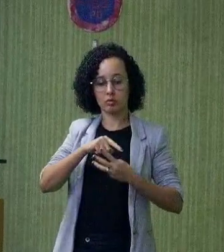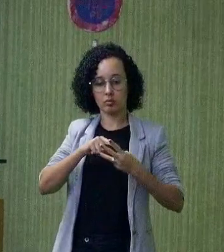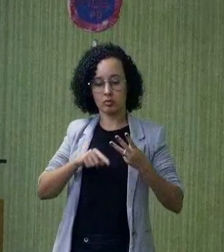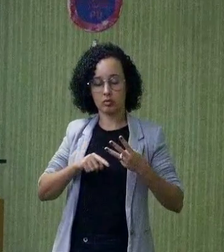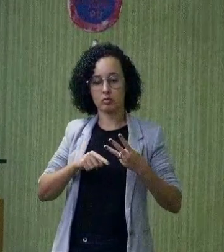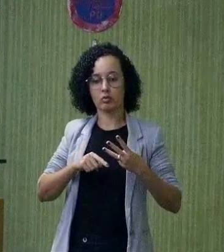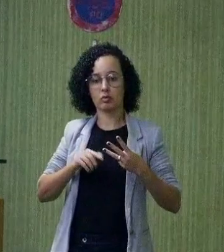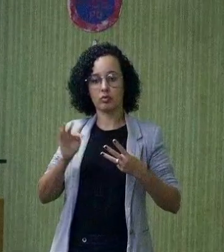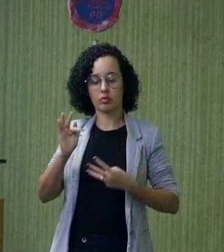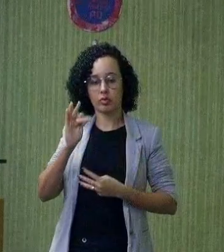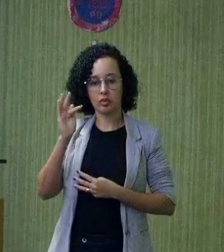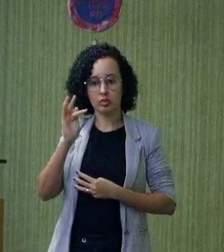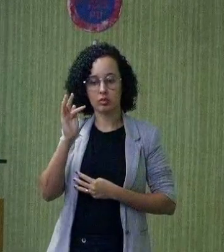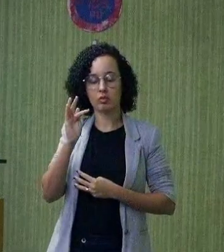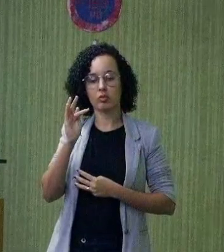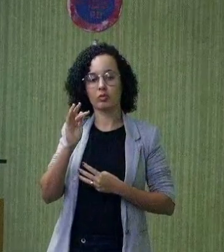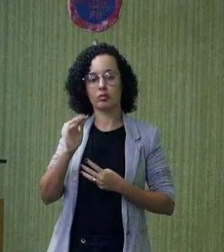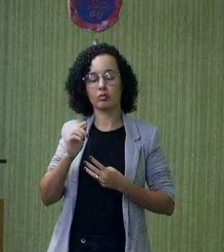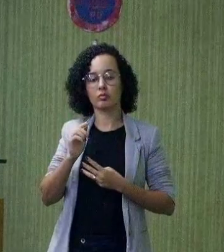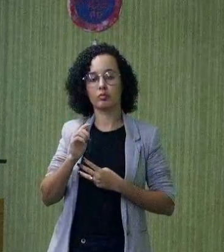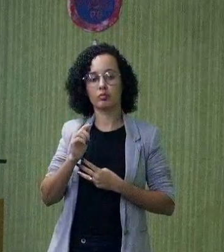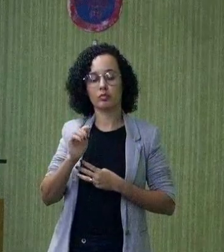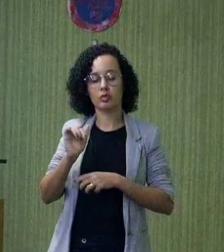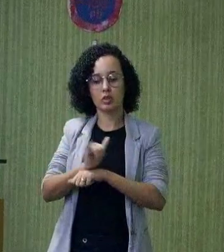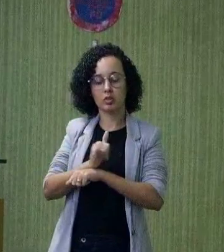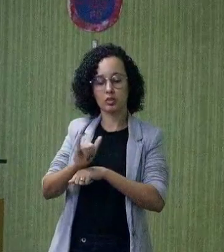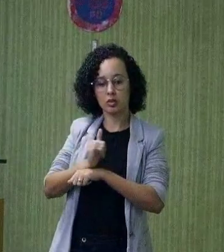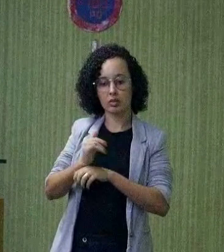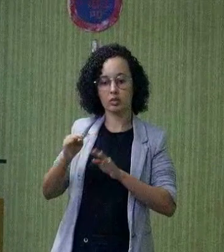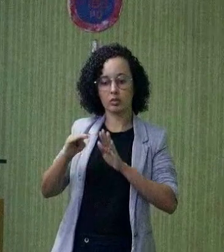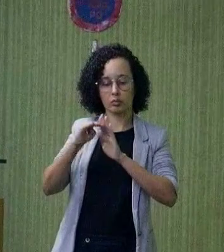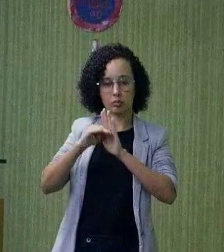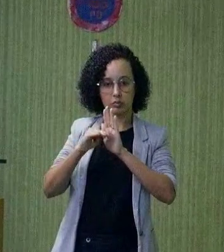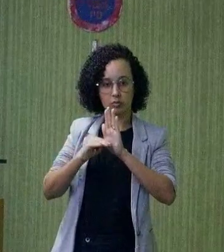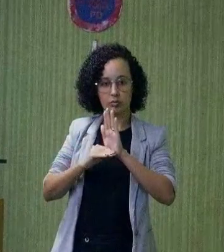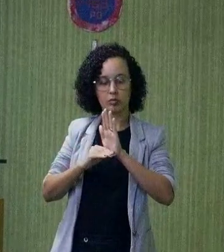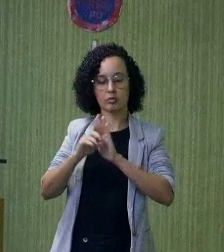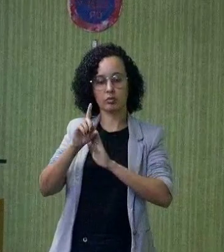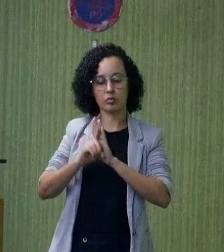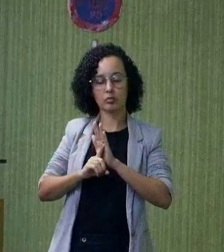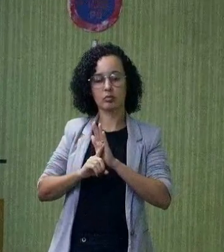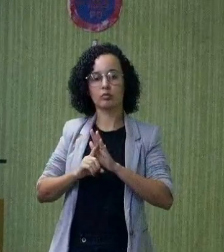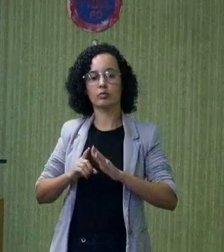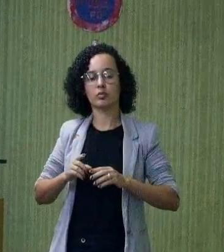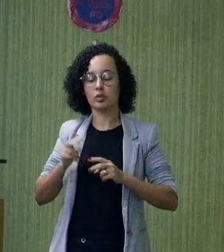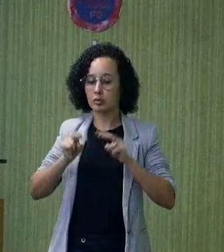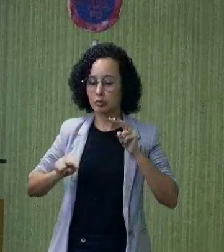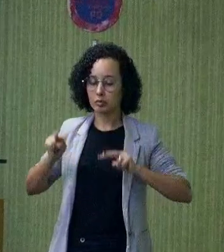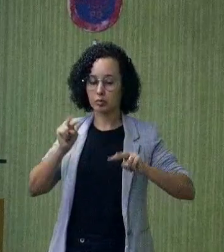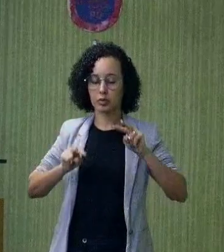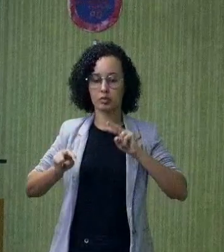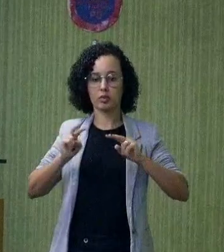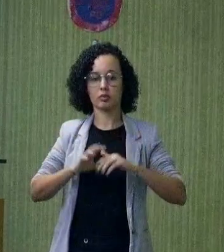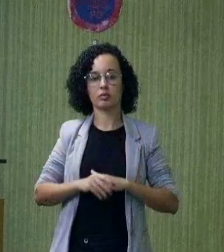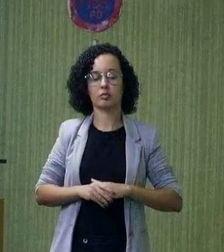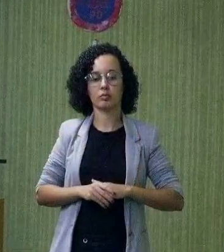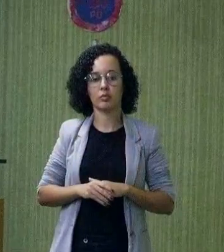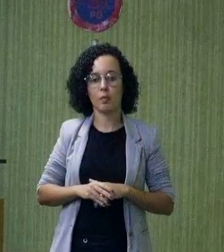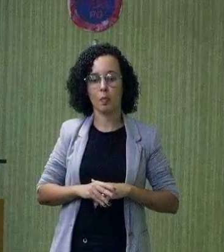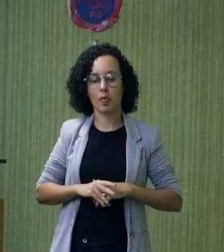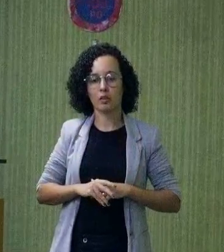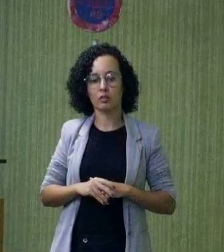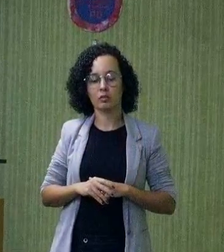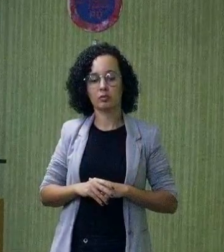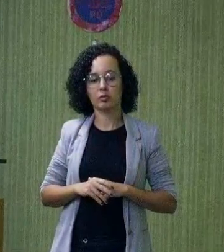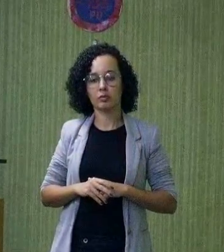federativas né na realização das estratégias do plano Então são diretrizes a ser observadas são transversais por assim